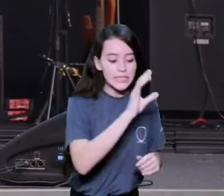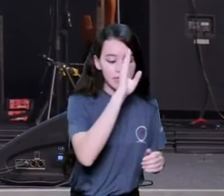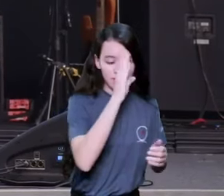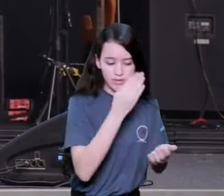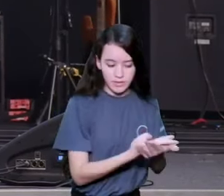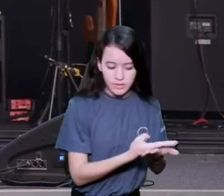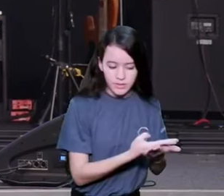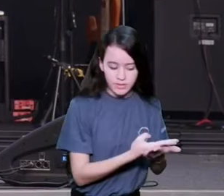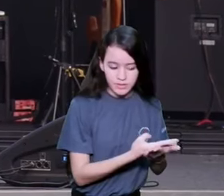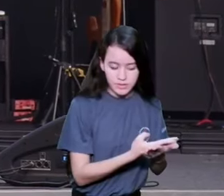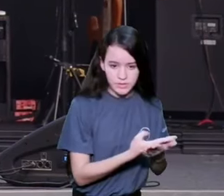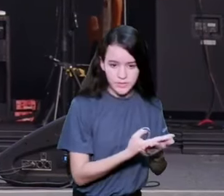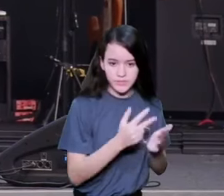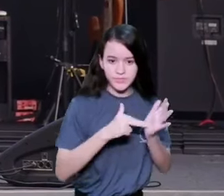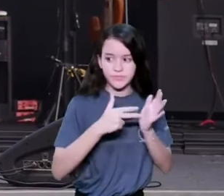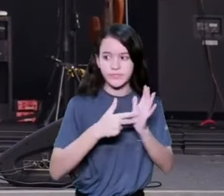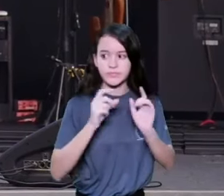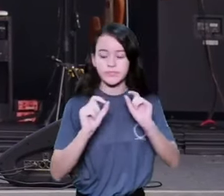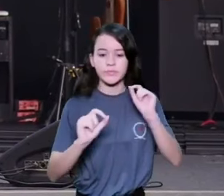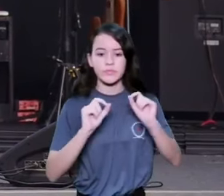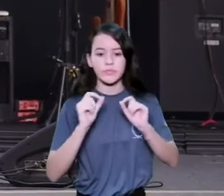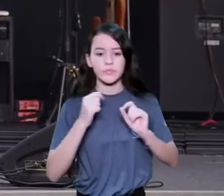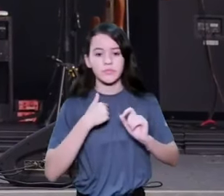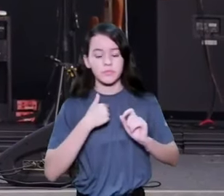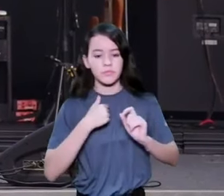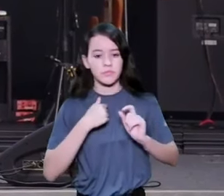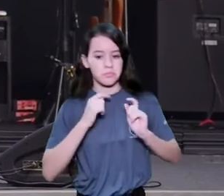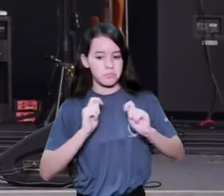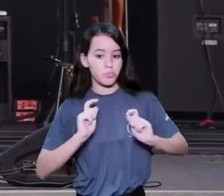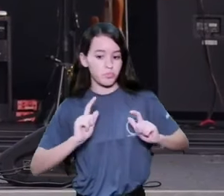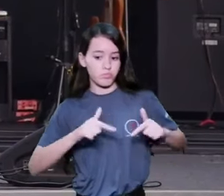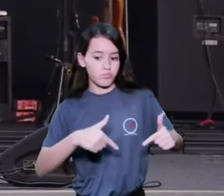creres Ou seja eu posso fazer